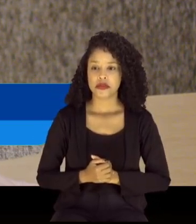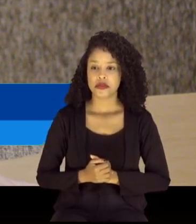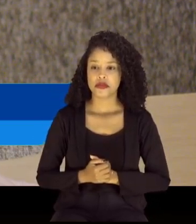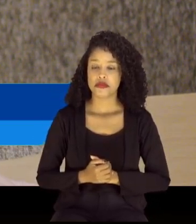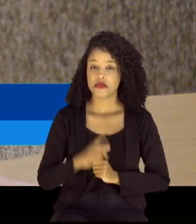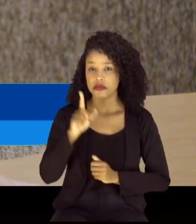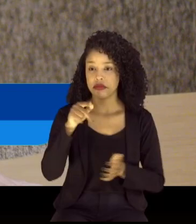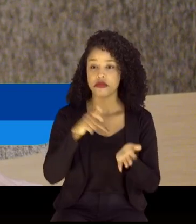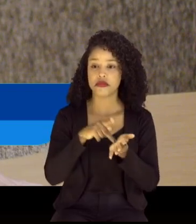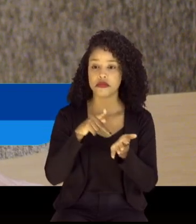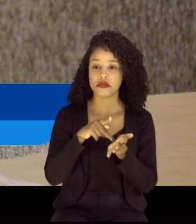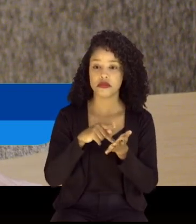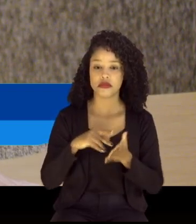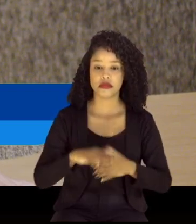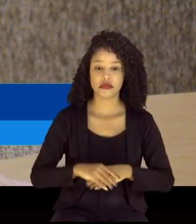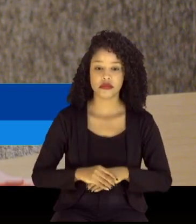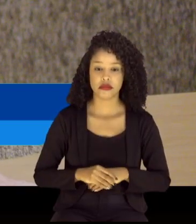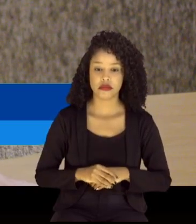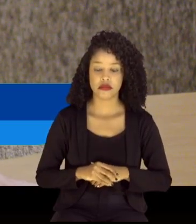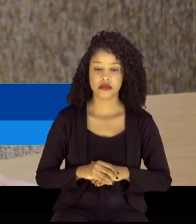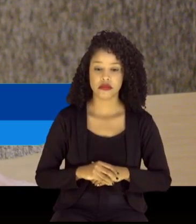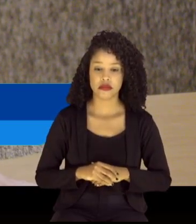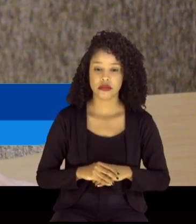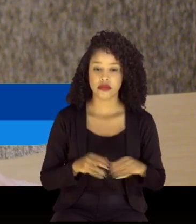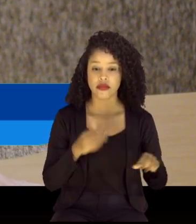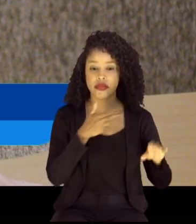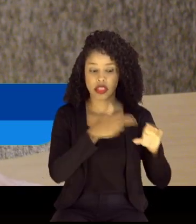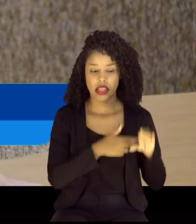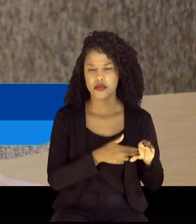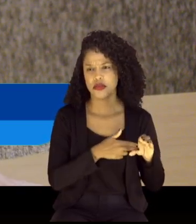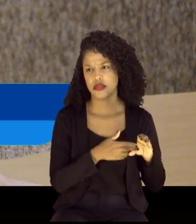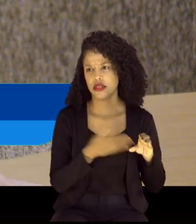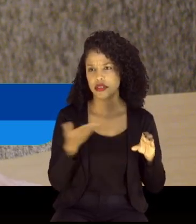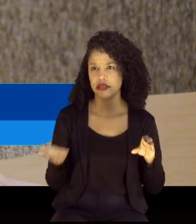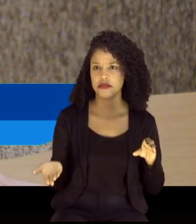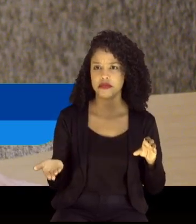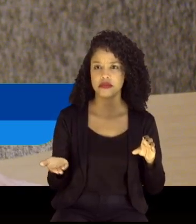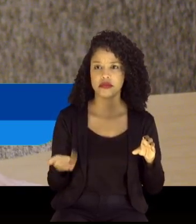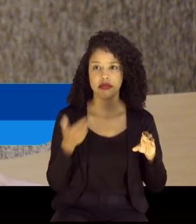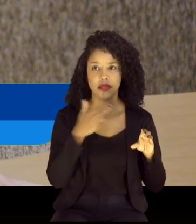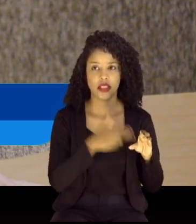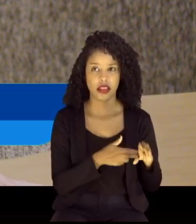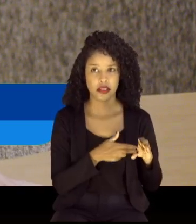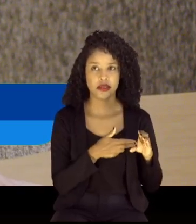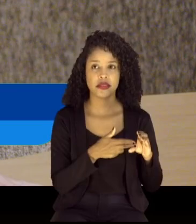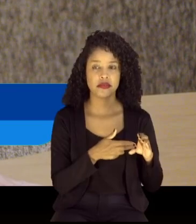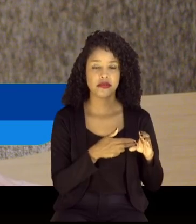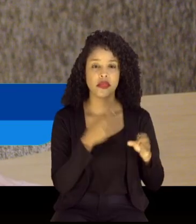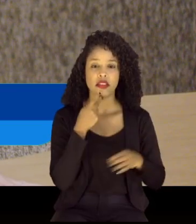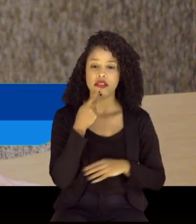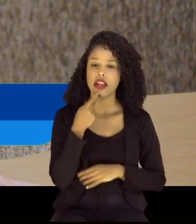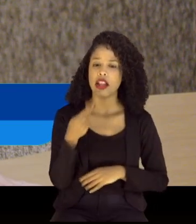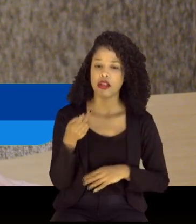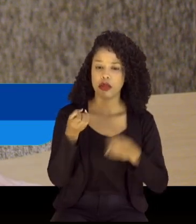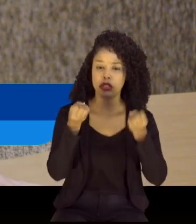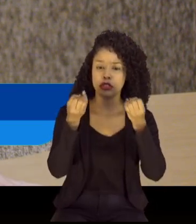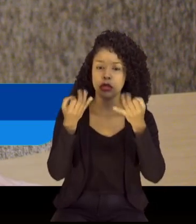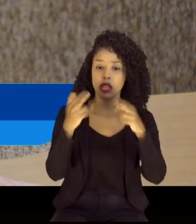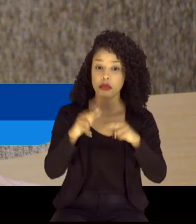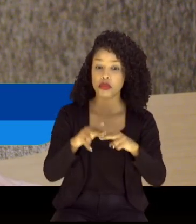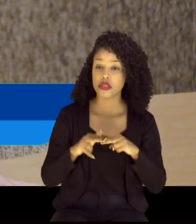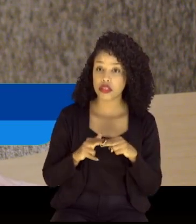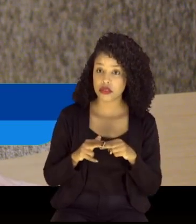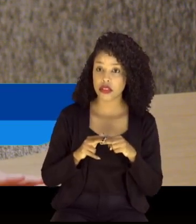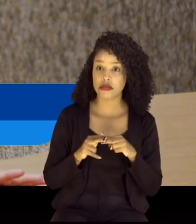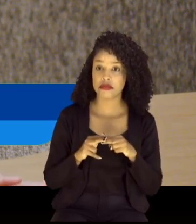Essa é a verdade. E a gasolina, deputado, a gasolina, dizer que justifica, vão quebrar